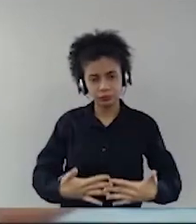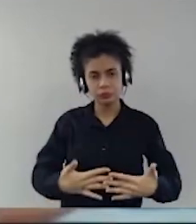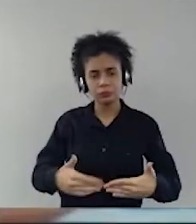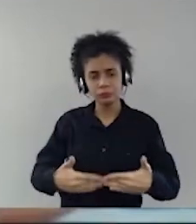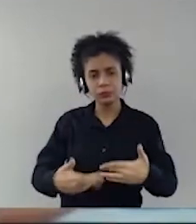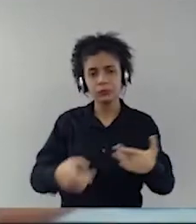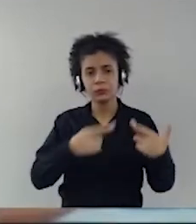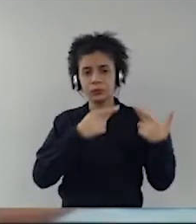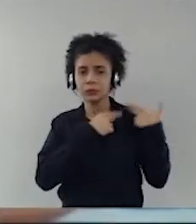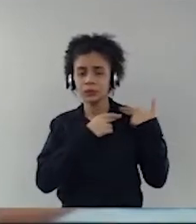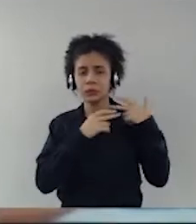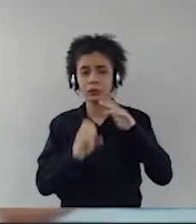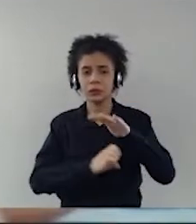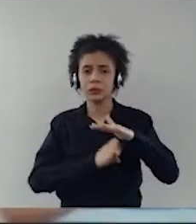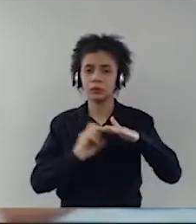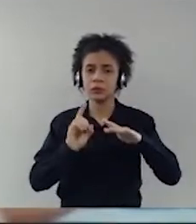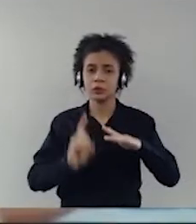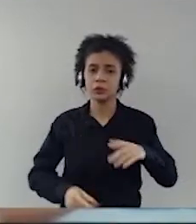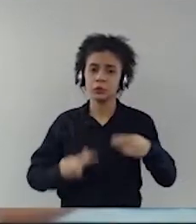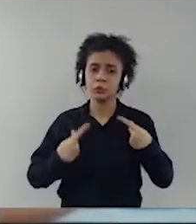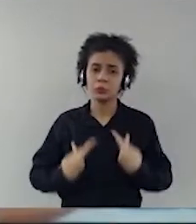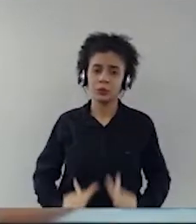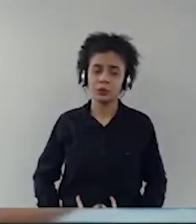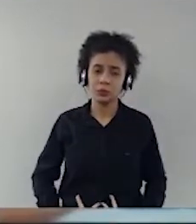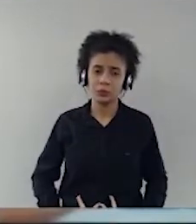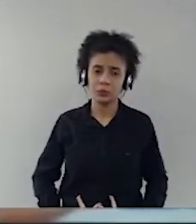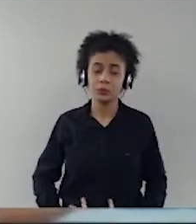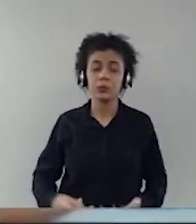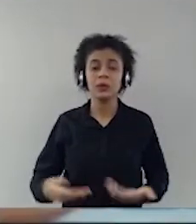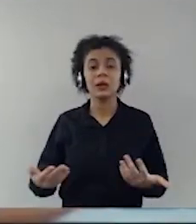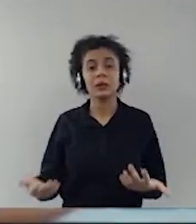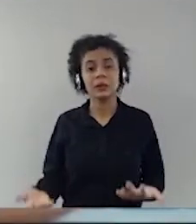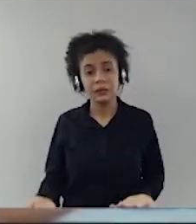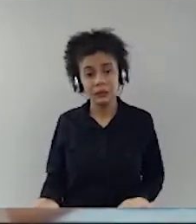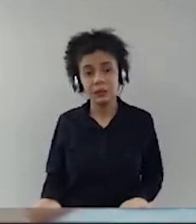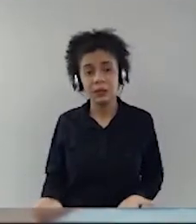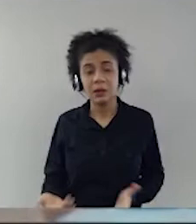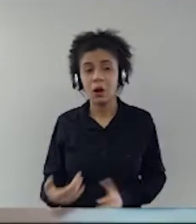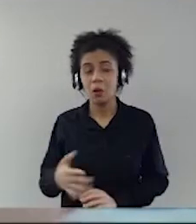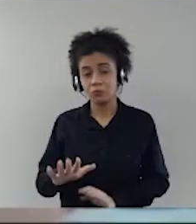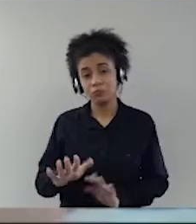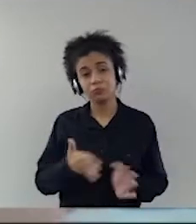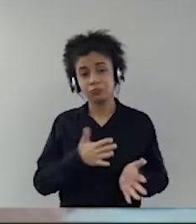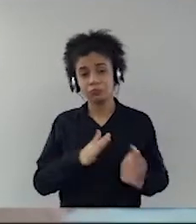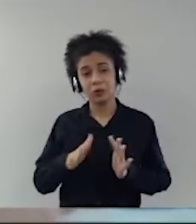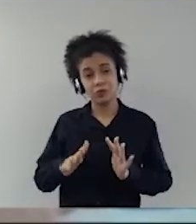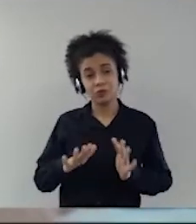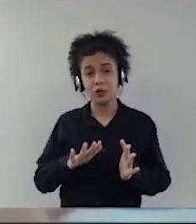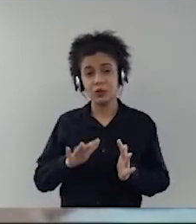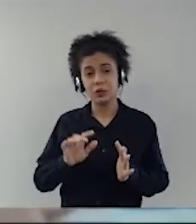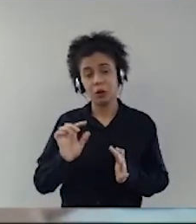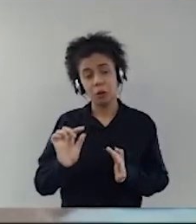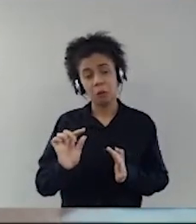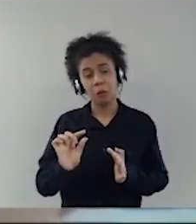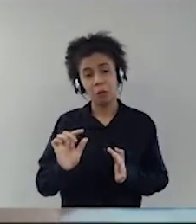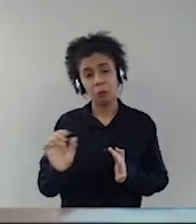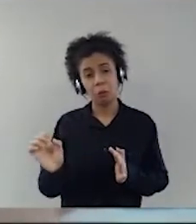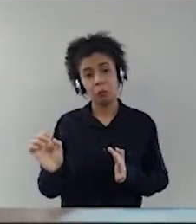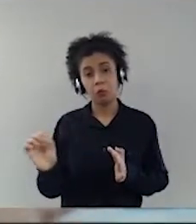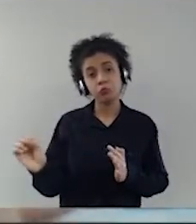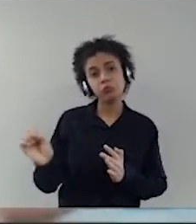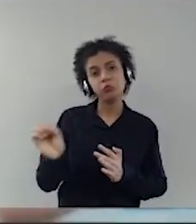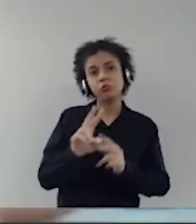a responsabilidade das empresas e direitos humanos. Então, esse talvez seja um pouco do